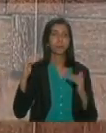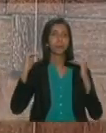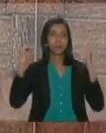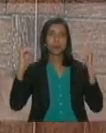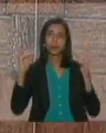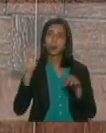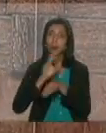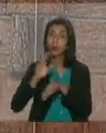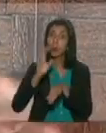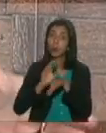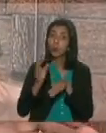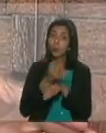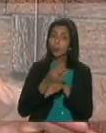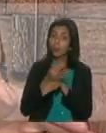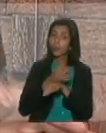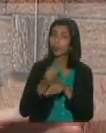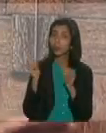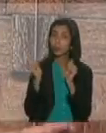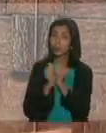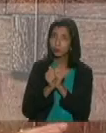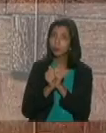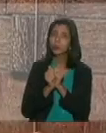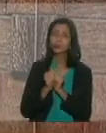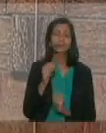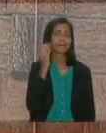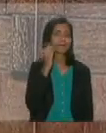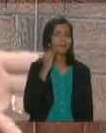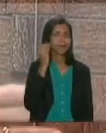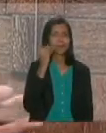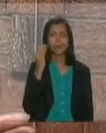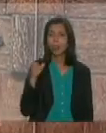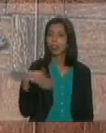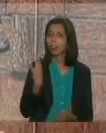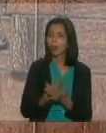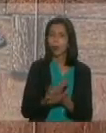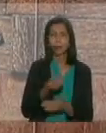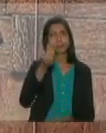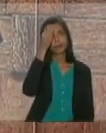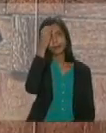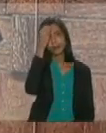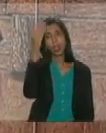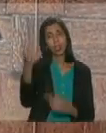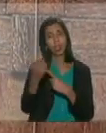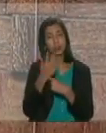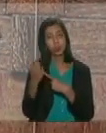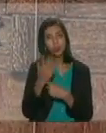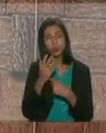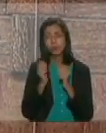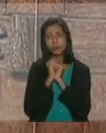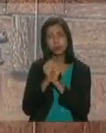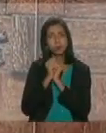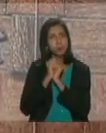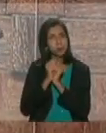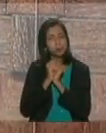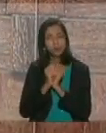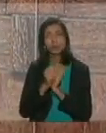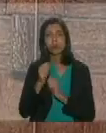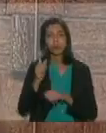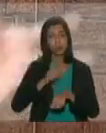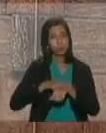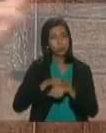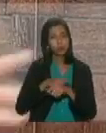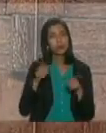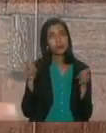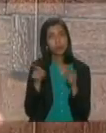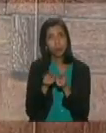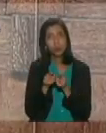num auge e fazer um curso de férias dele, realmente uma experiência que eu levo para a vida, né? Assim, a convivência com ele, mesmo